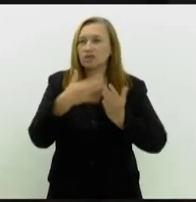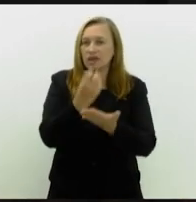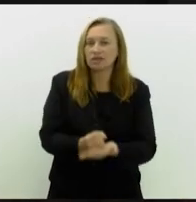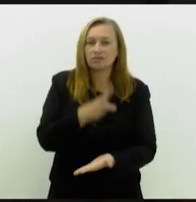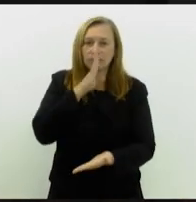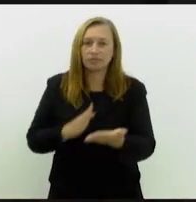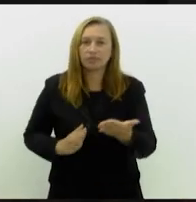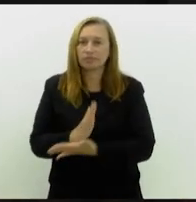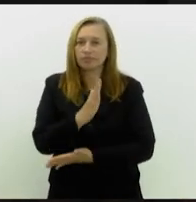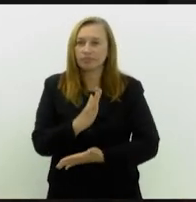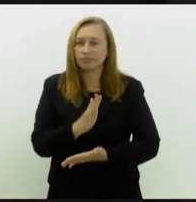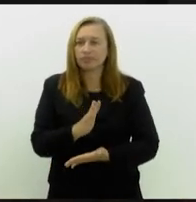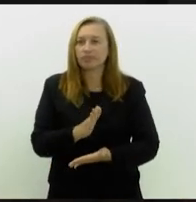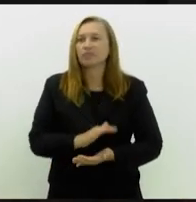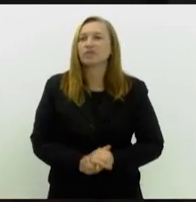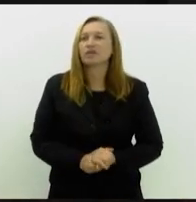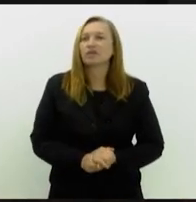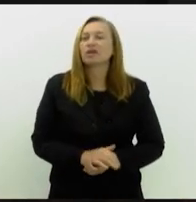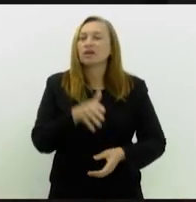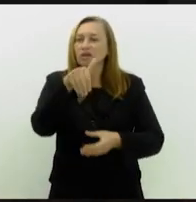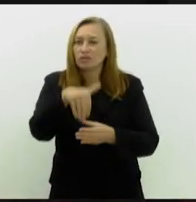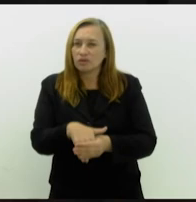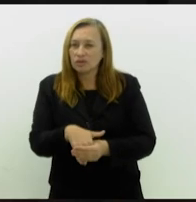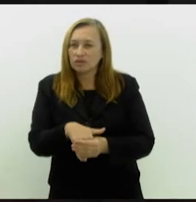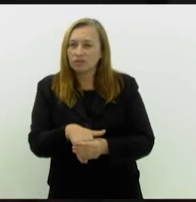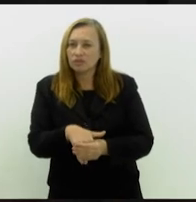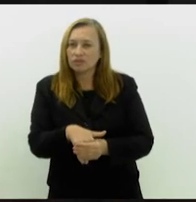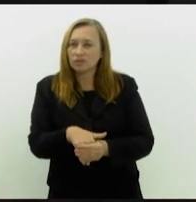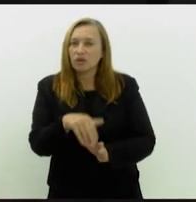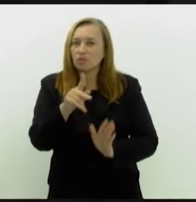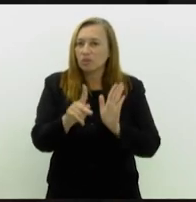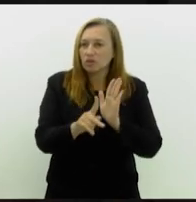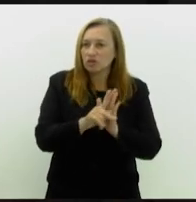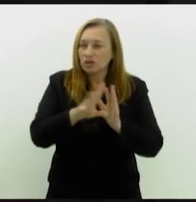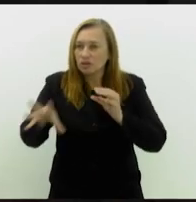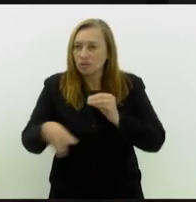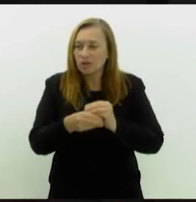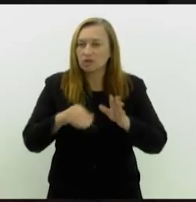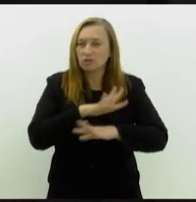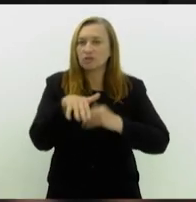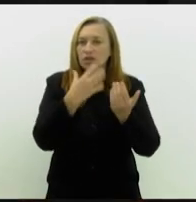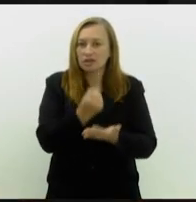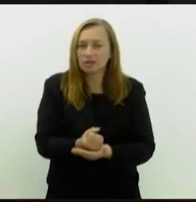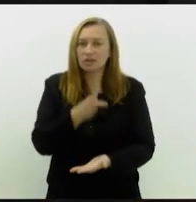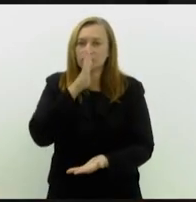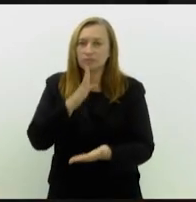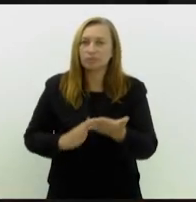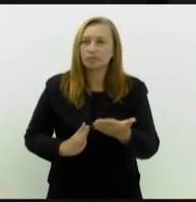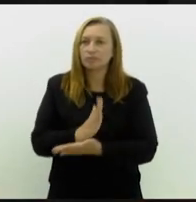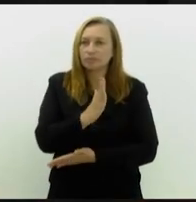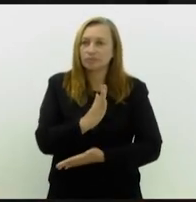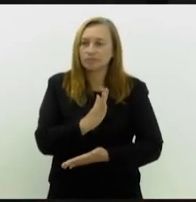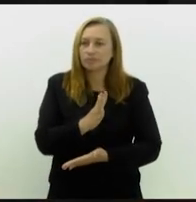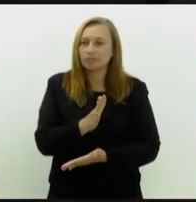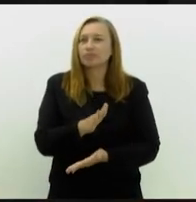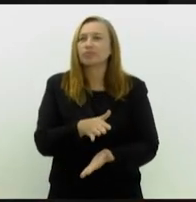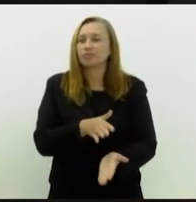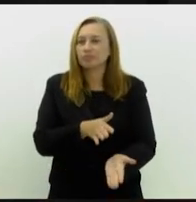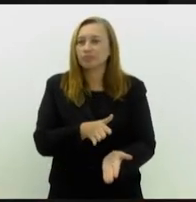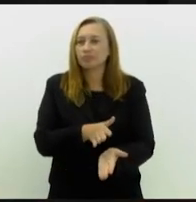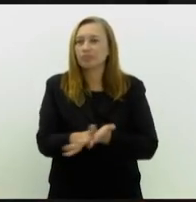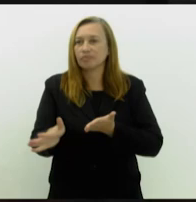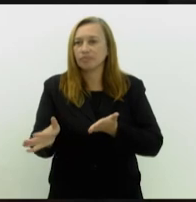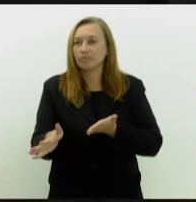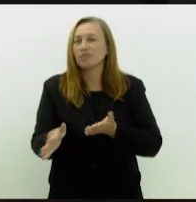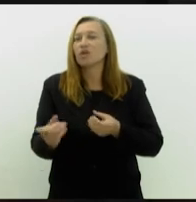permane Como estão aprovado em votação o projeto assim emendado senhores que aprova permane como estão aprovado vai a